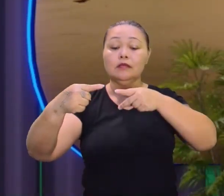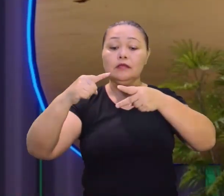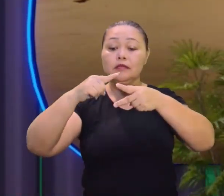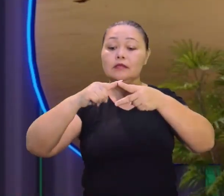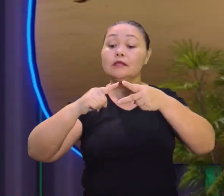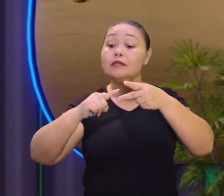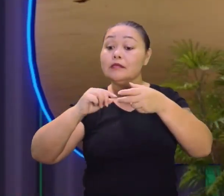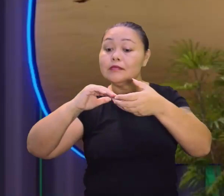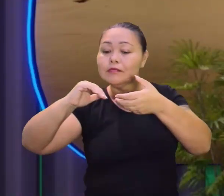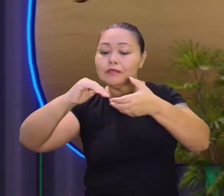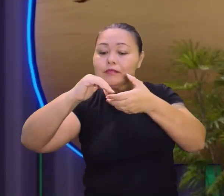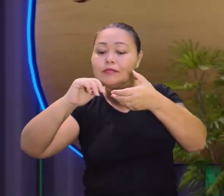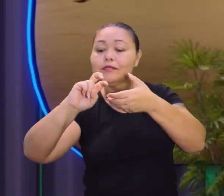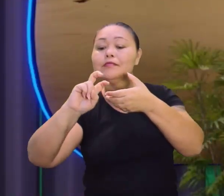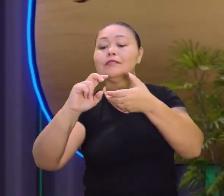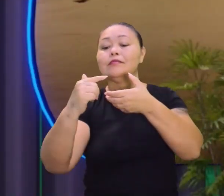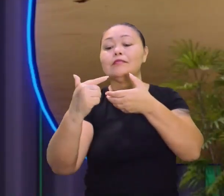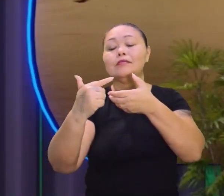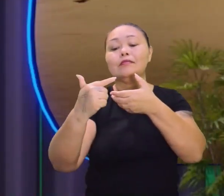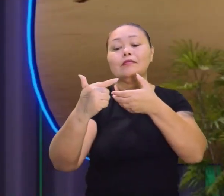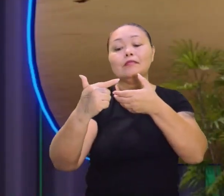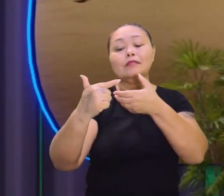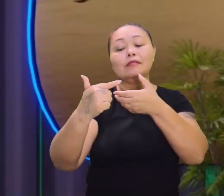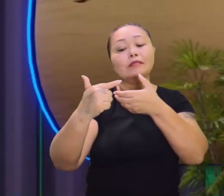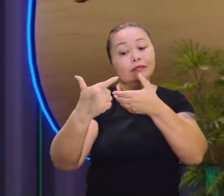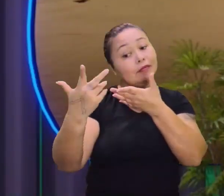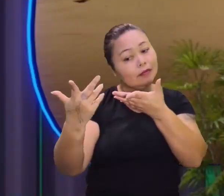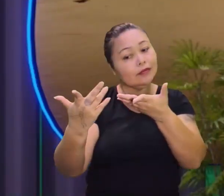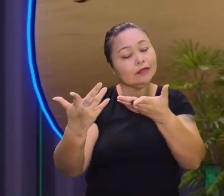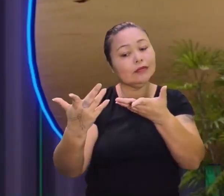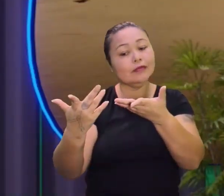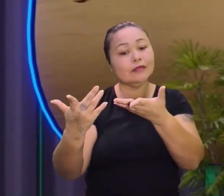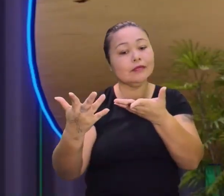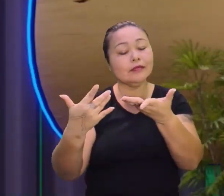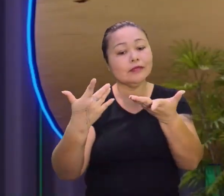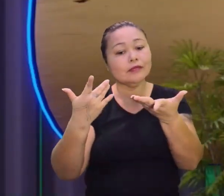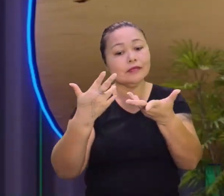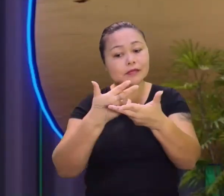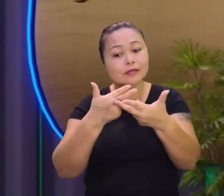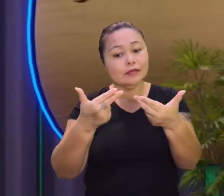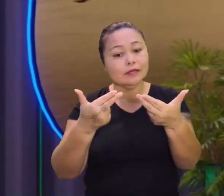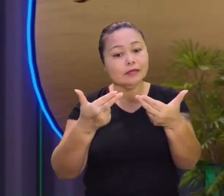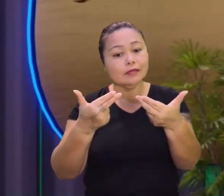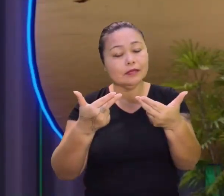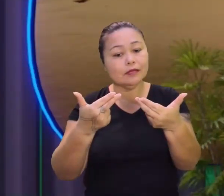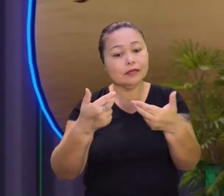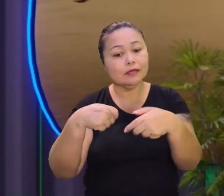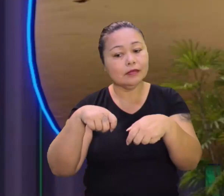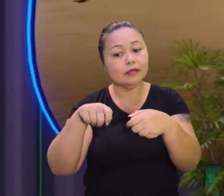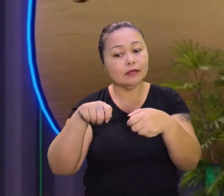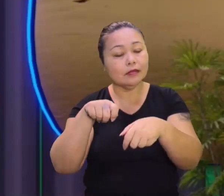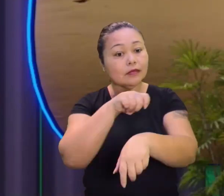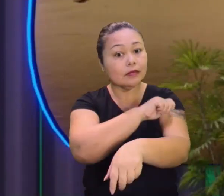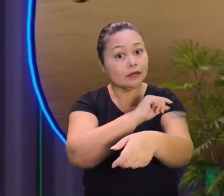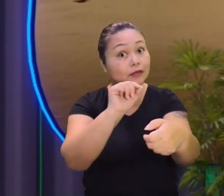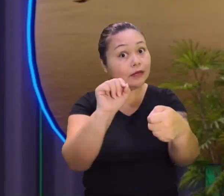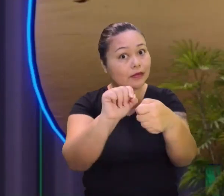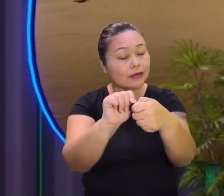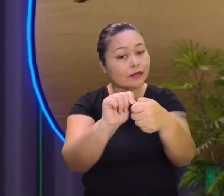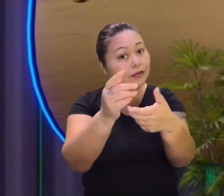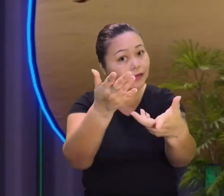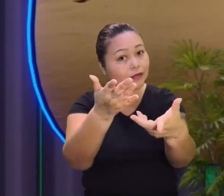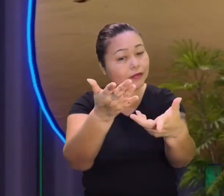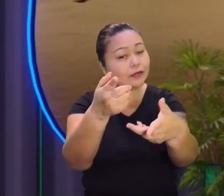tornar 52. Exatamente. Beleza? Com certeza. Então, tem alguma coisa aí para o aluno fazer, né? Ah, tem